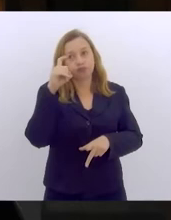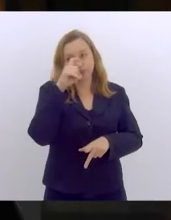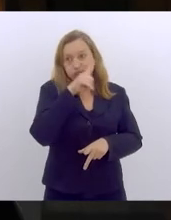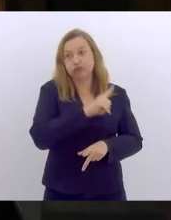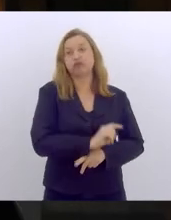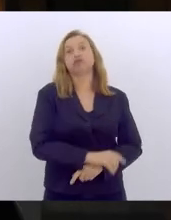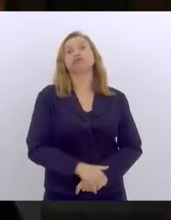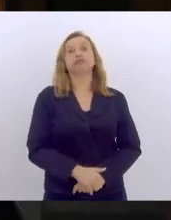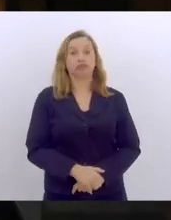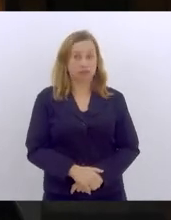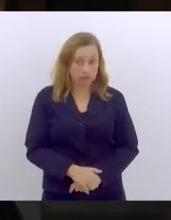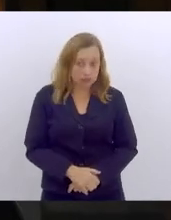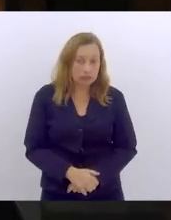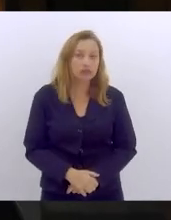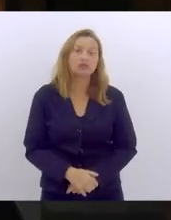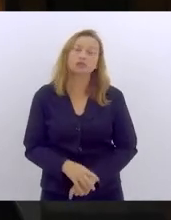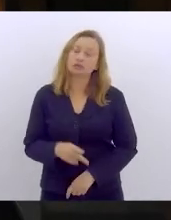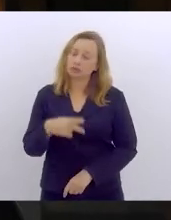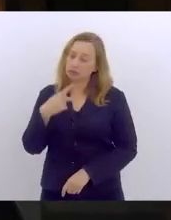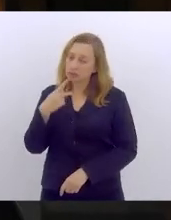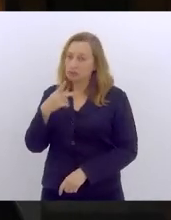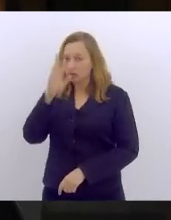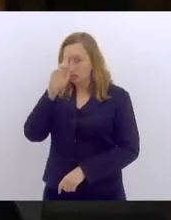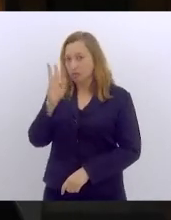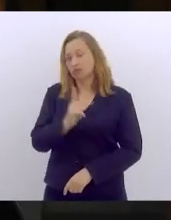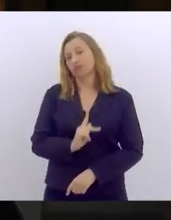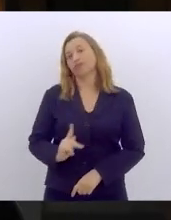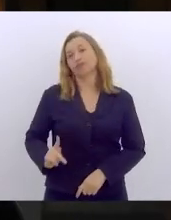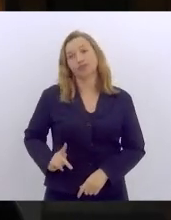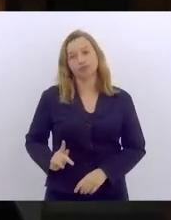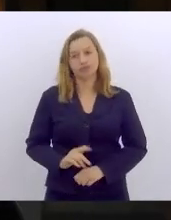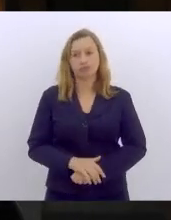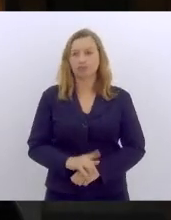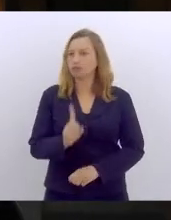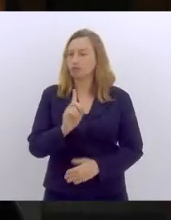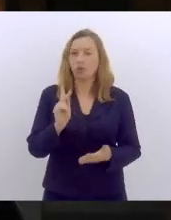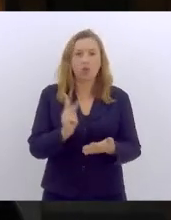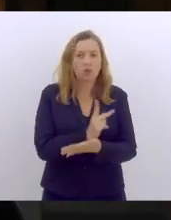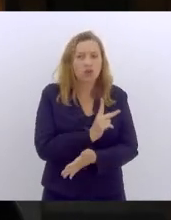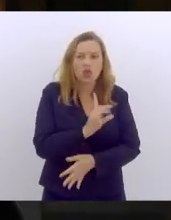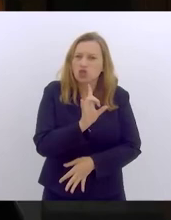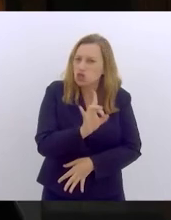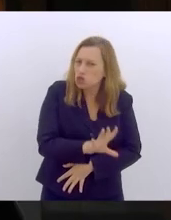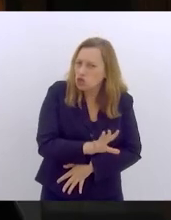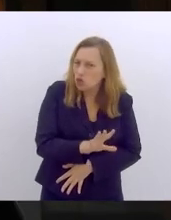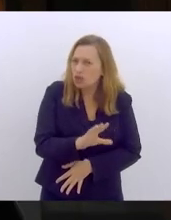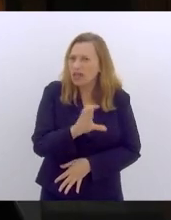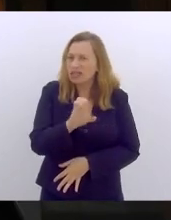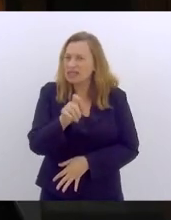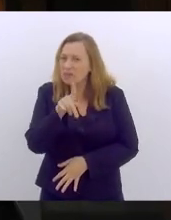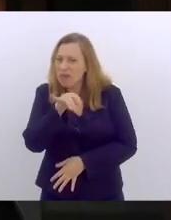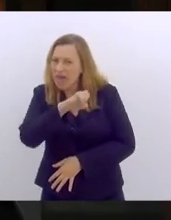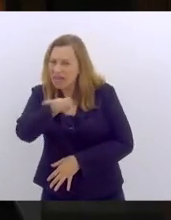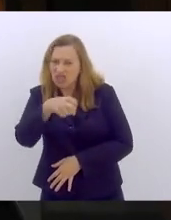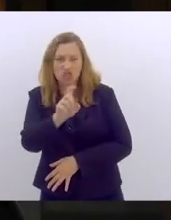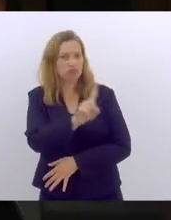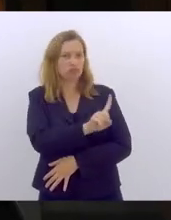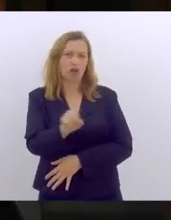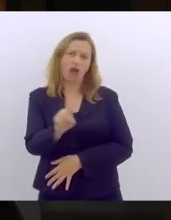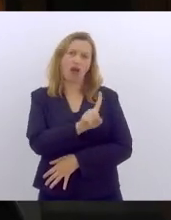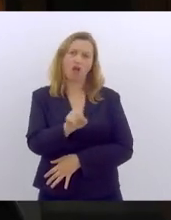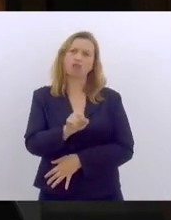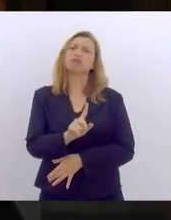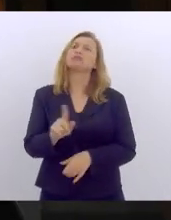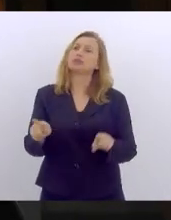impossível. Dito isso, senhora presidente, isto não ocorreu só na CEPERJ, ocorreu